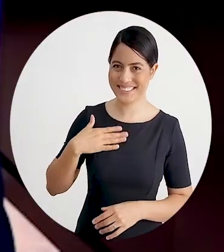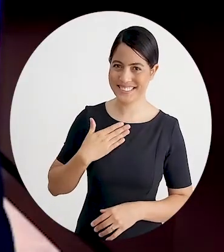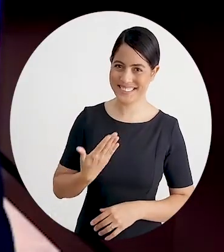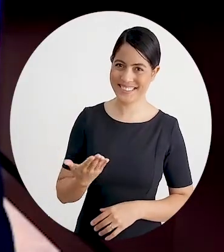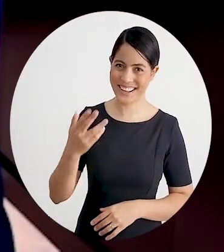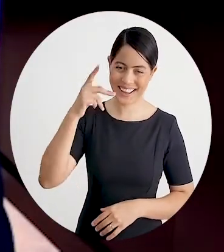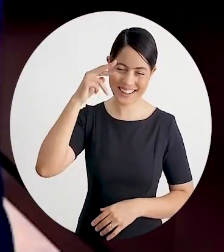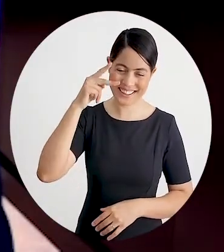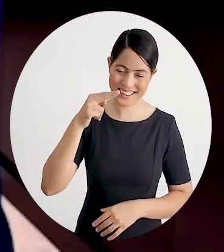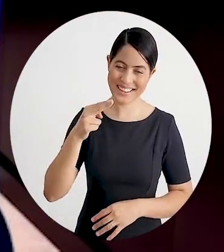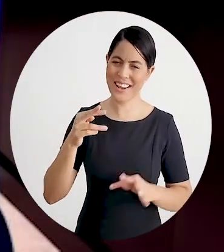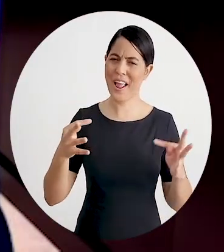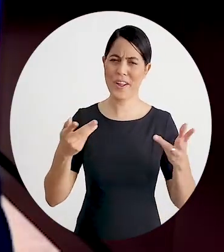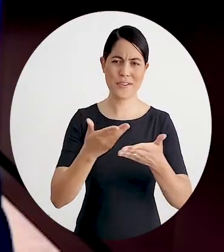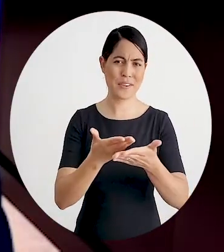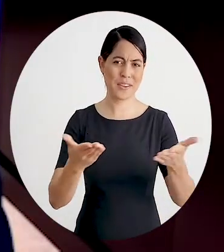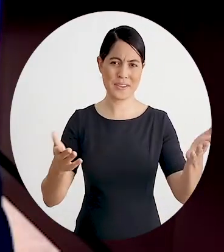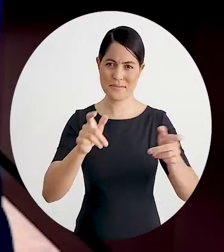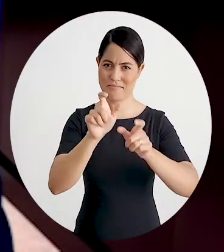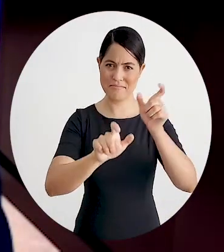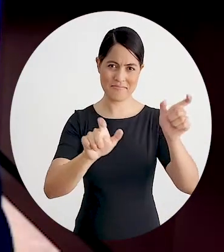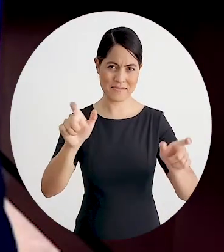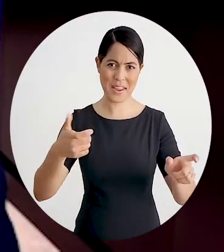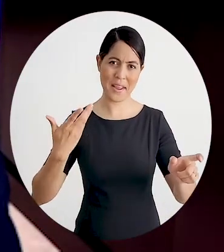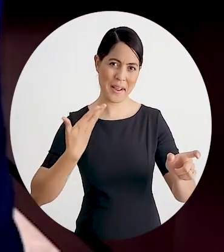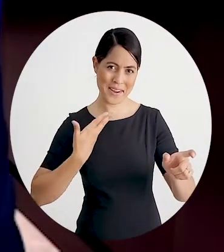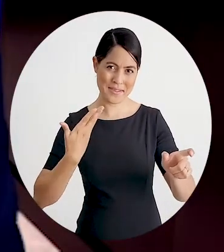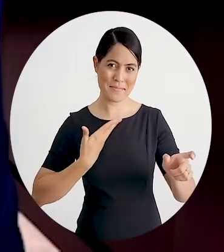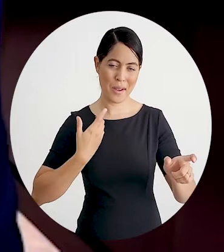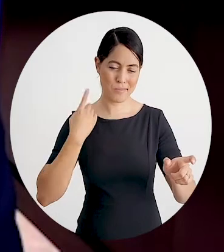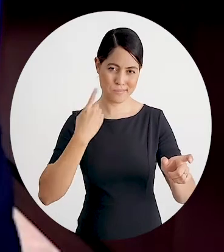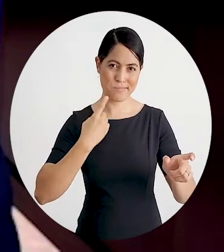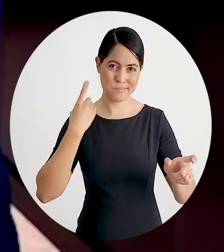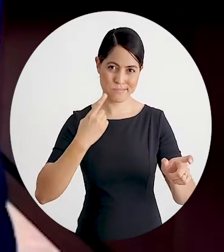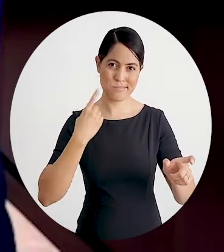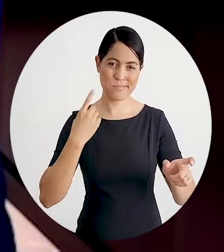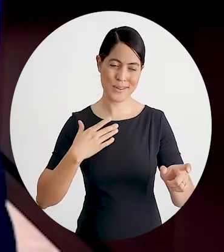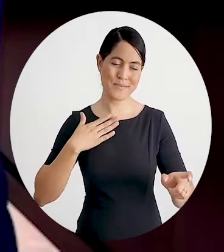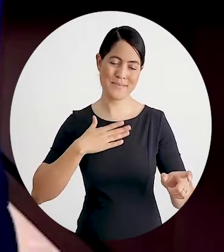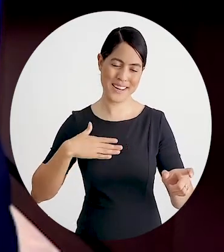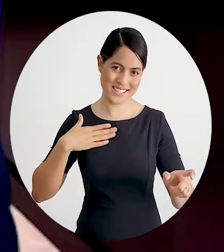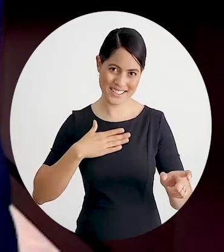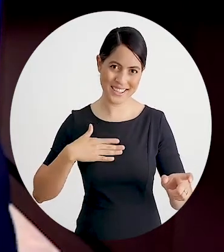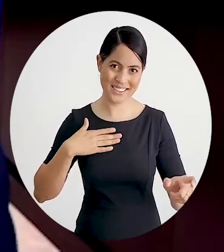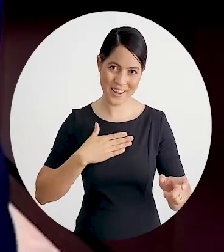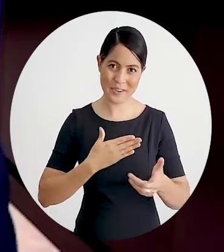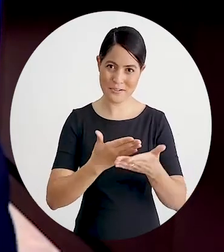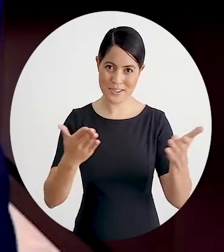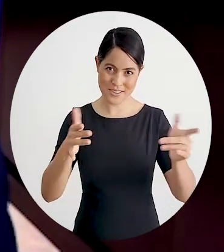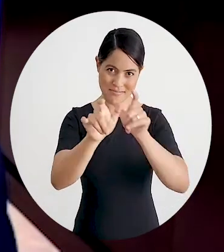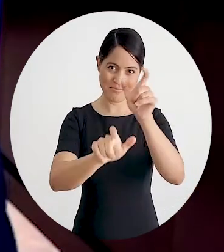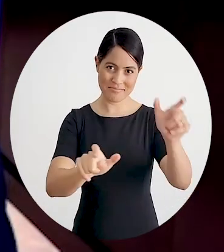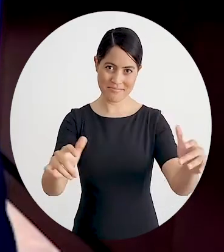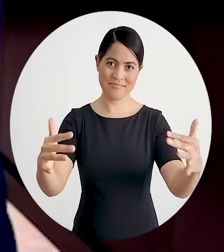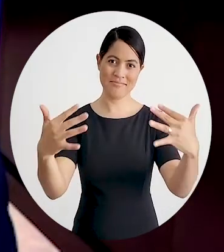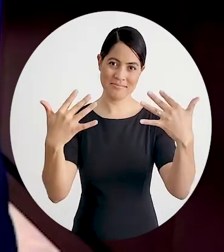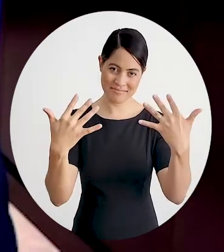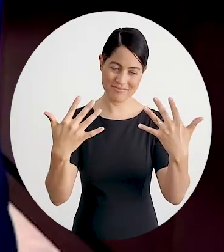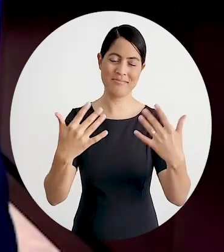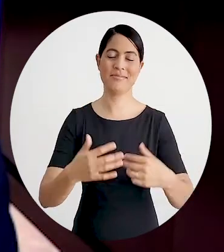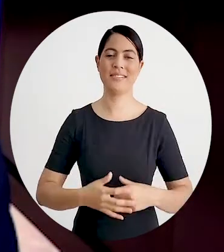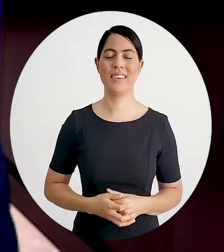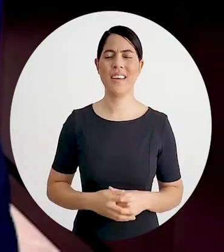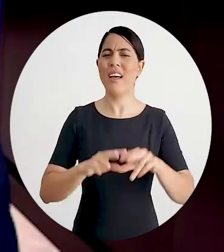falar, Natália, com todos as colegas e os colegas advogados que nesse momento nos vê e nos